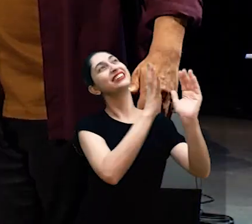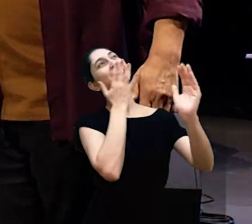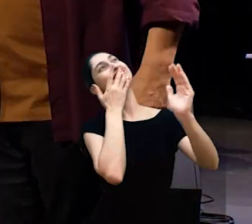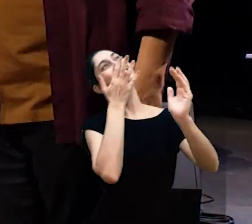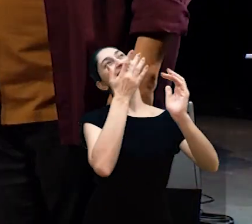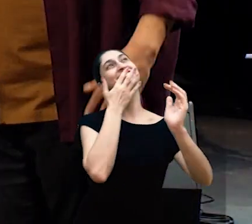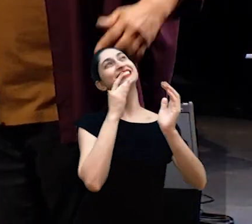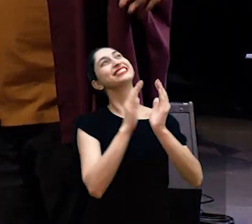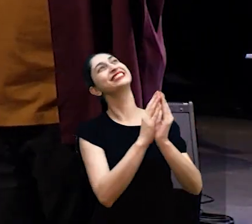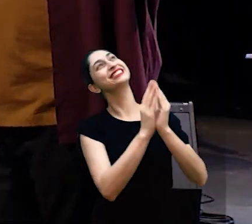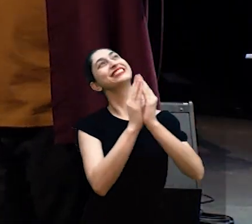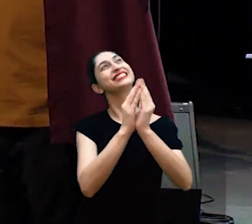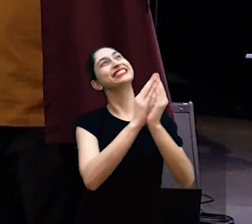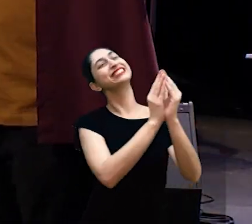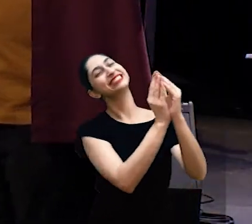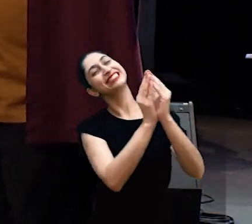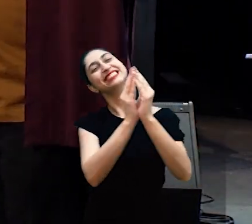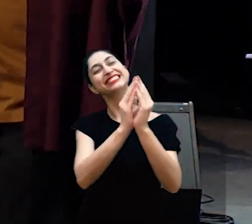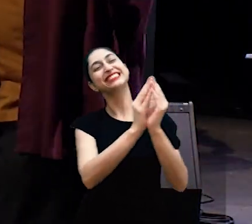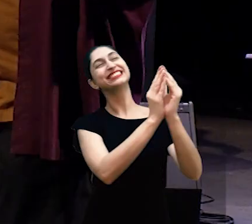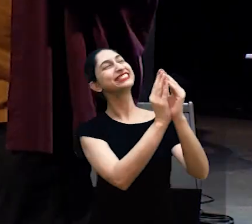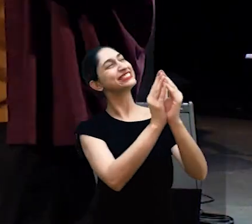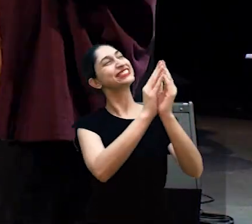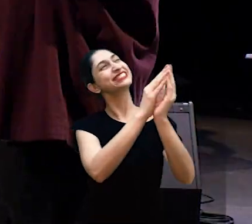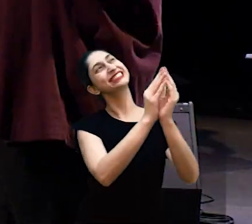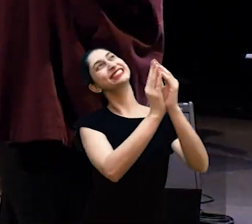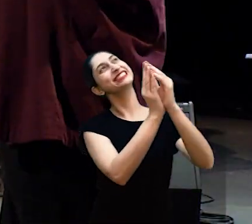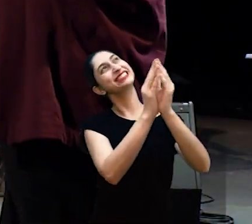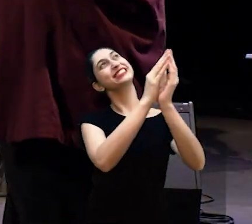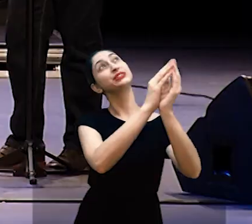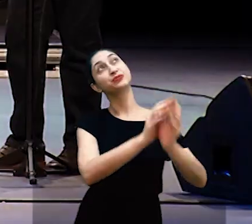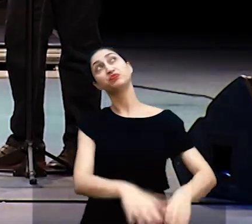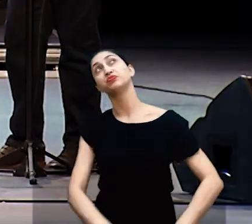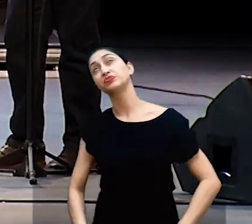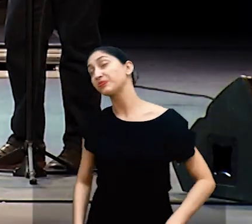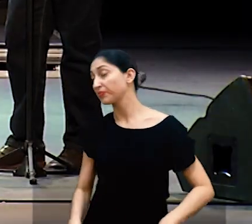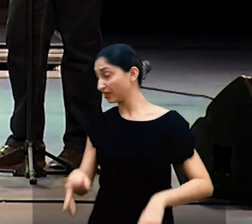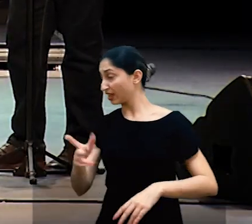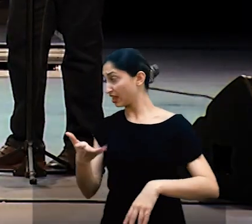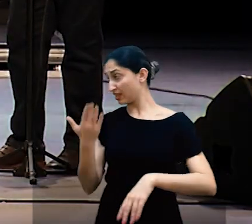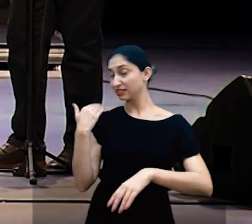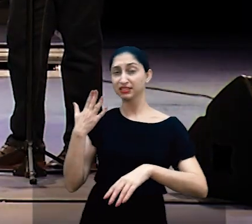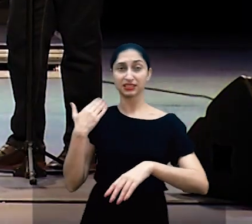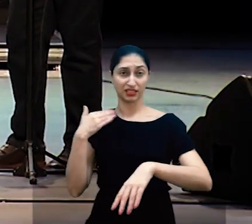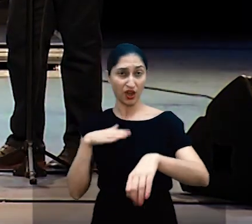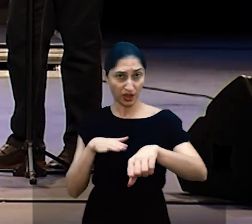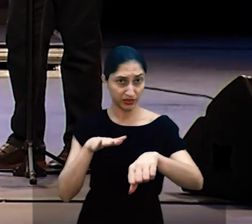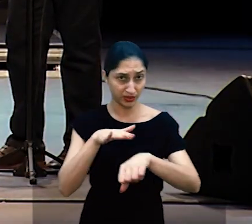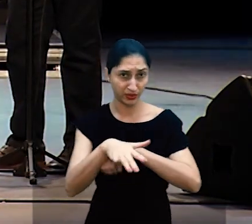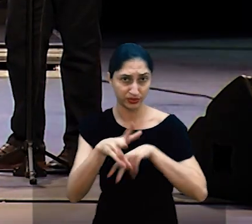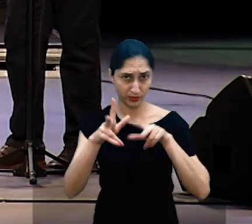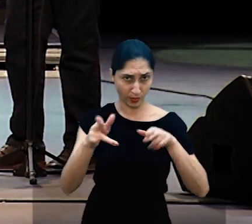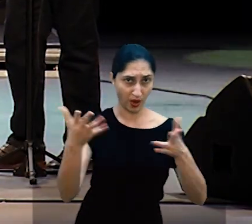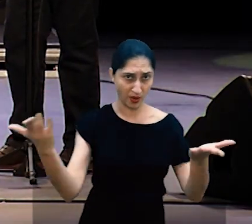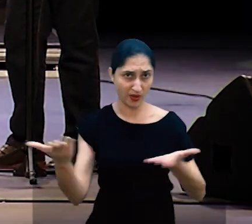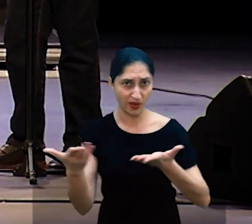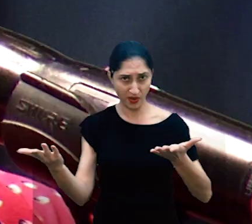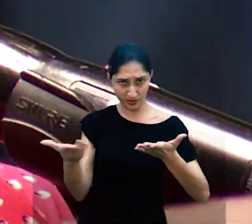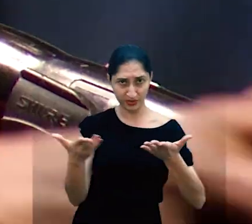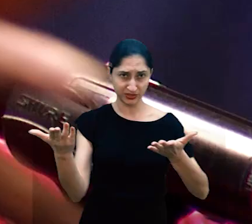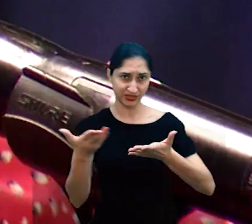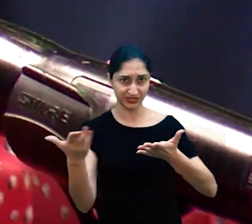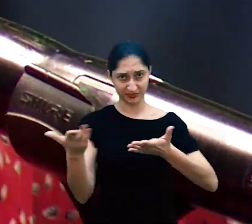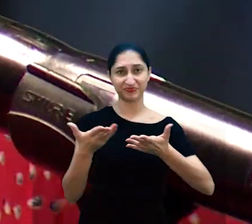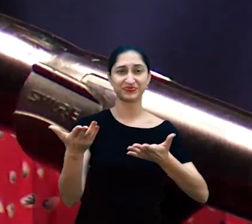de cor que lá no céu vai sumindo. Foi numa noite igual a essa que tu